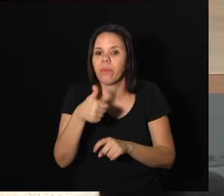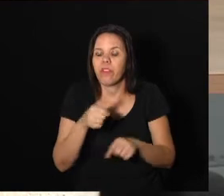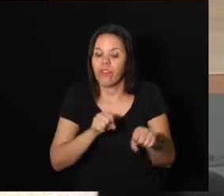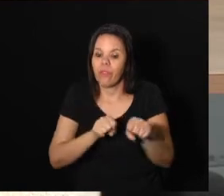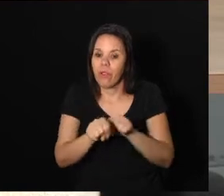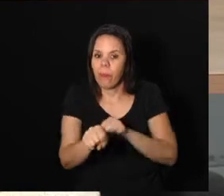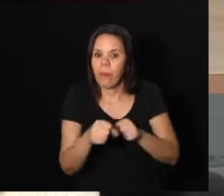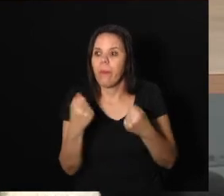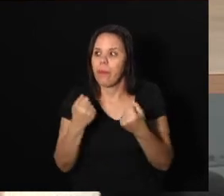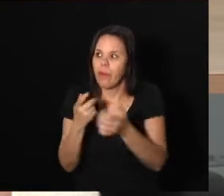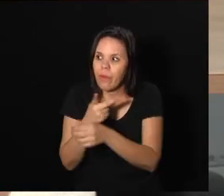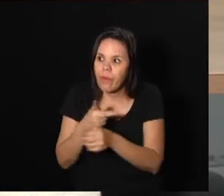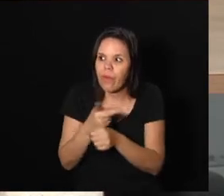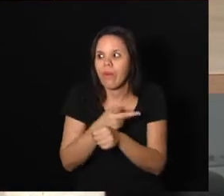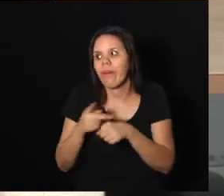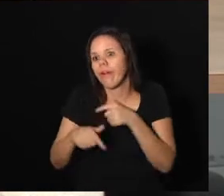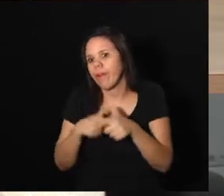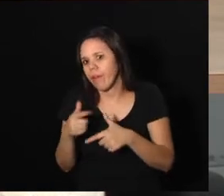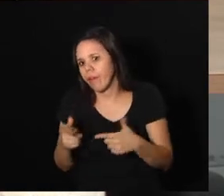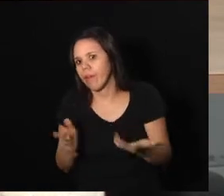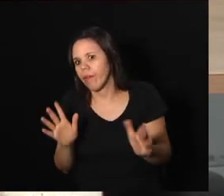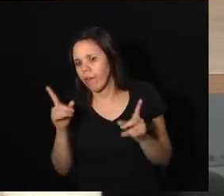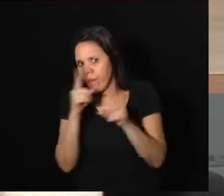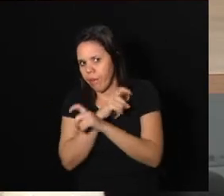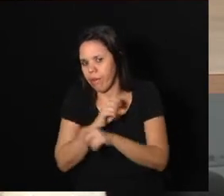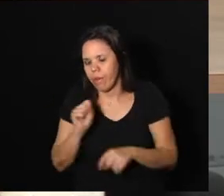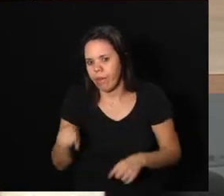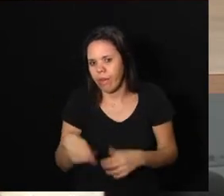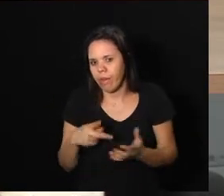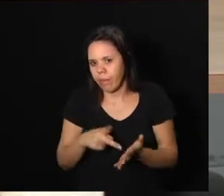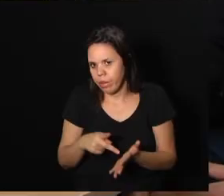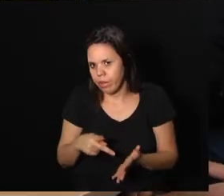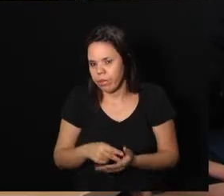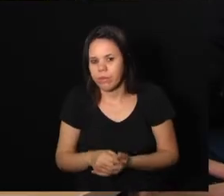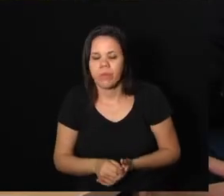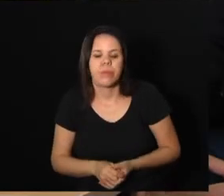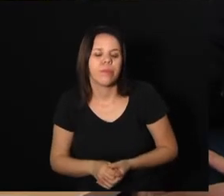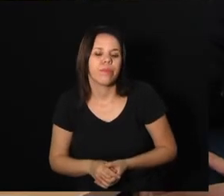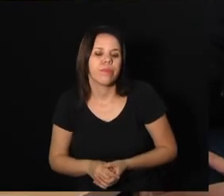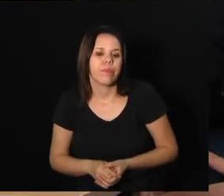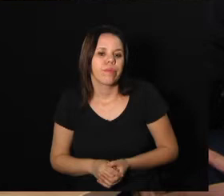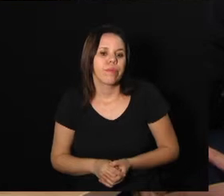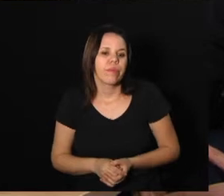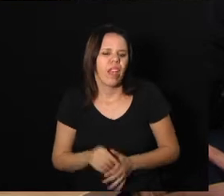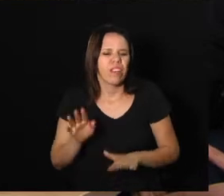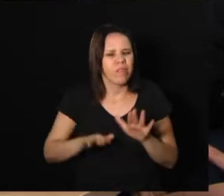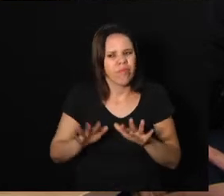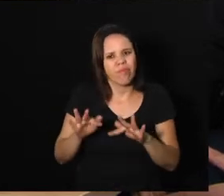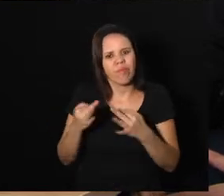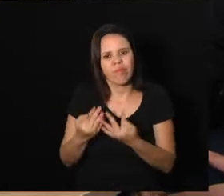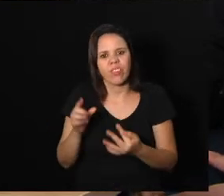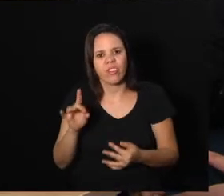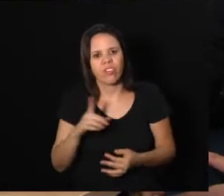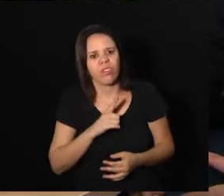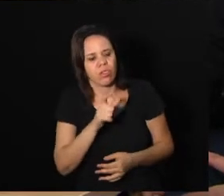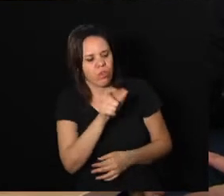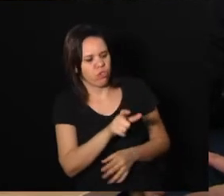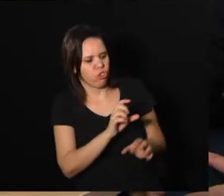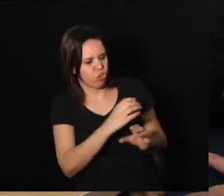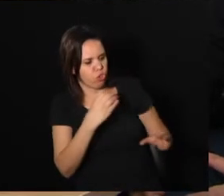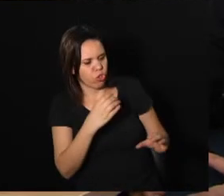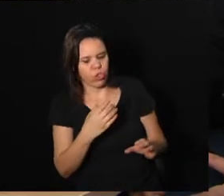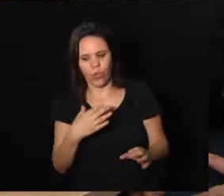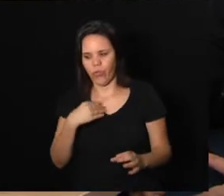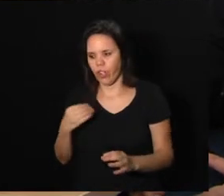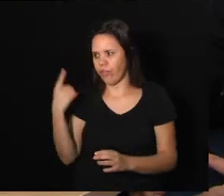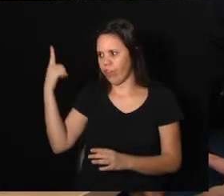que procurar emprego, então isso fica muito difícil se ele não gostar do que faz. Às vezes naquela família só tem engenheiro e um filho vai para um